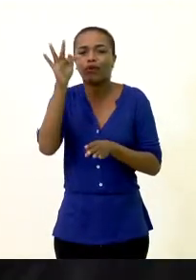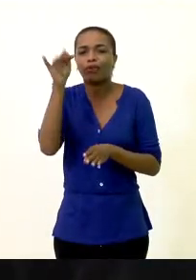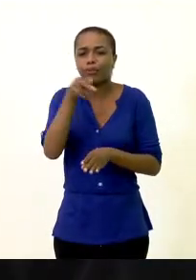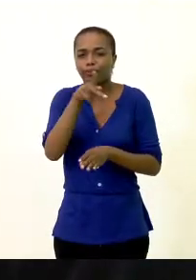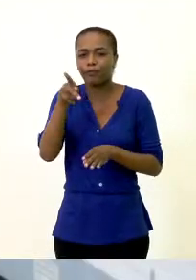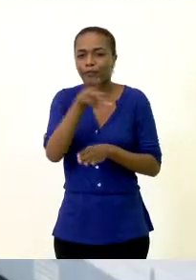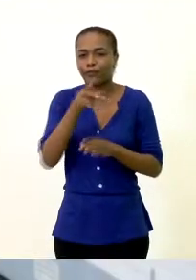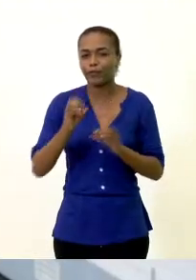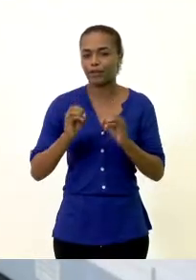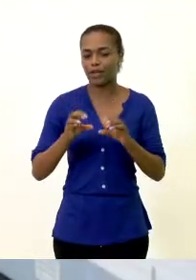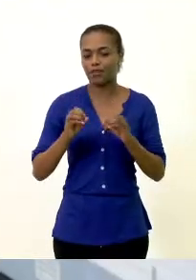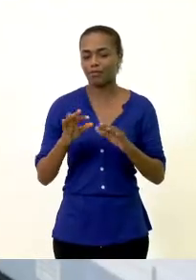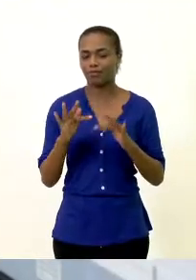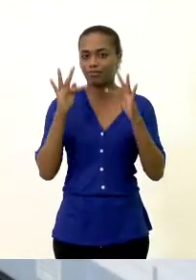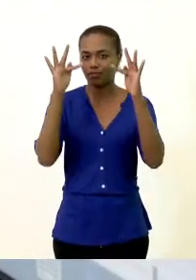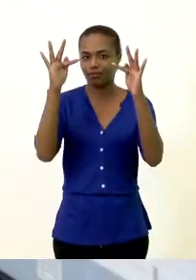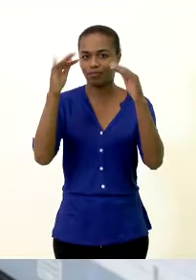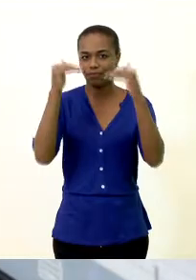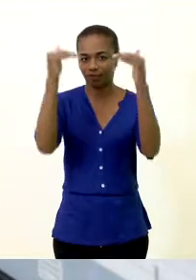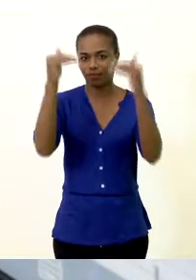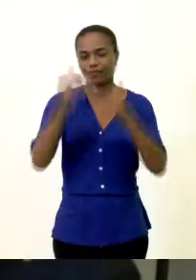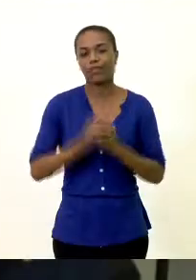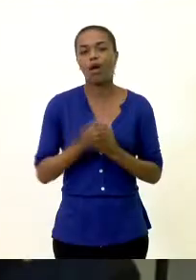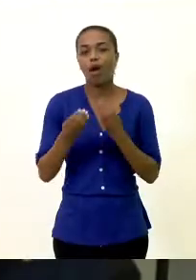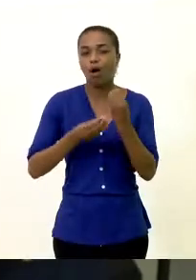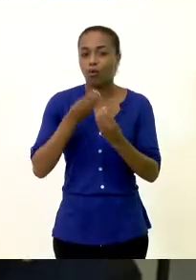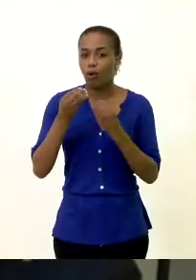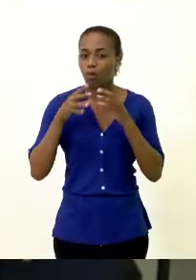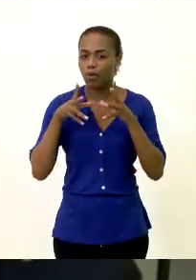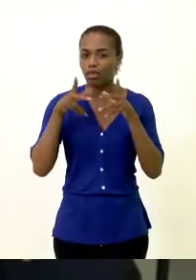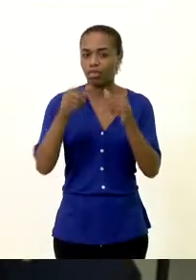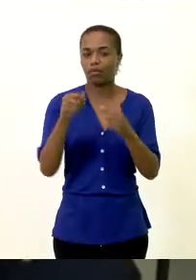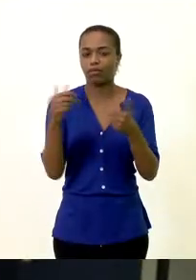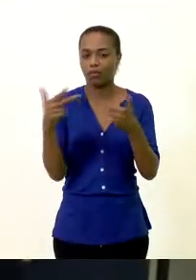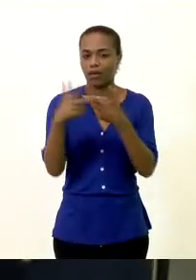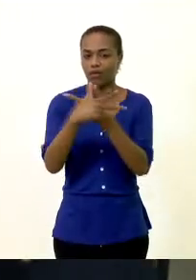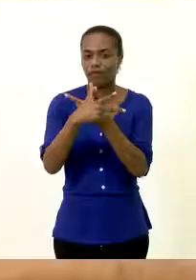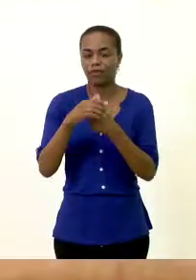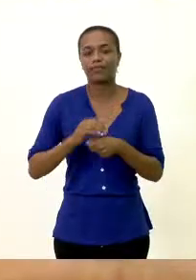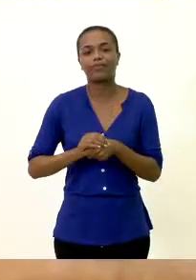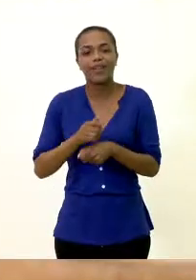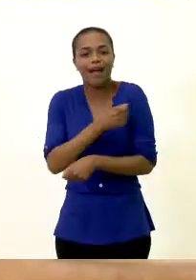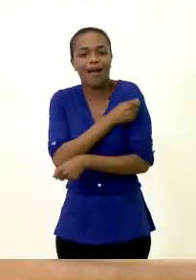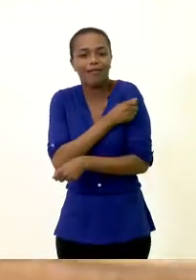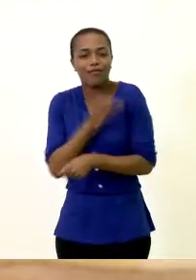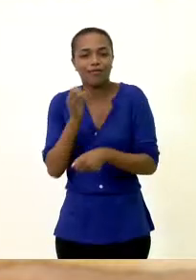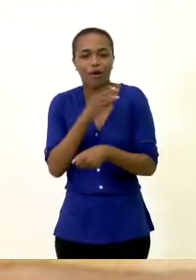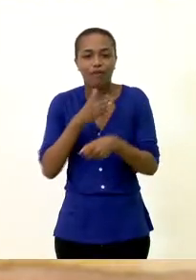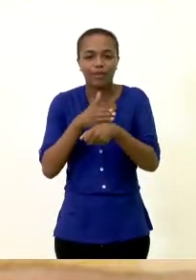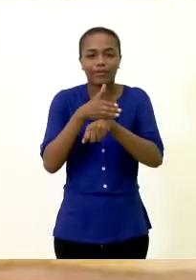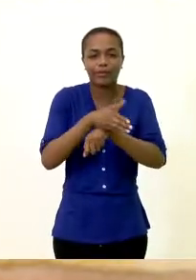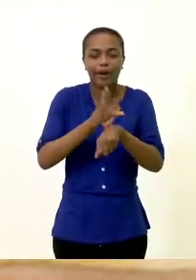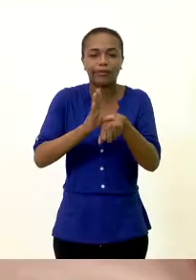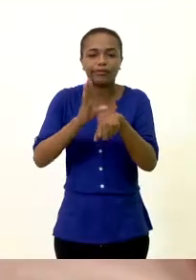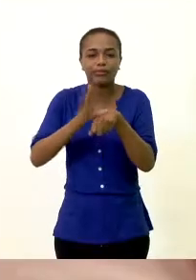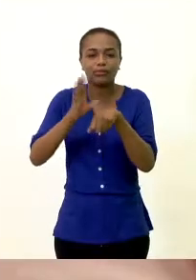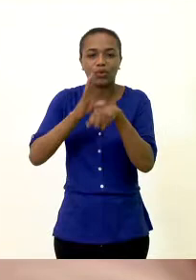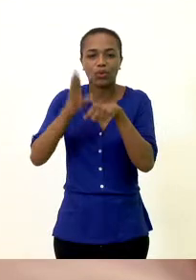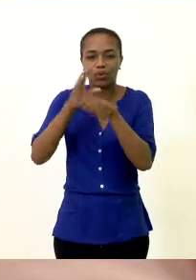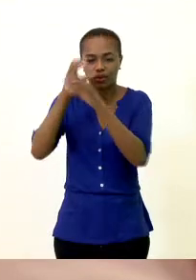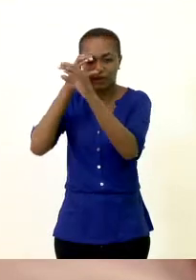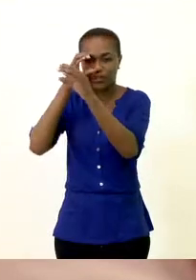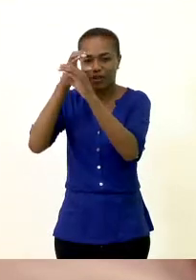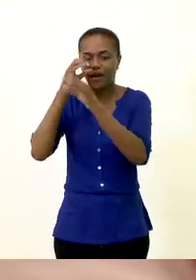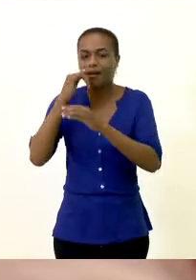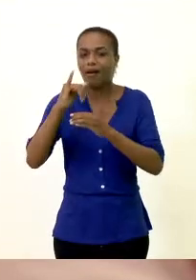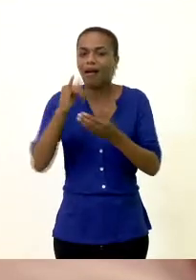se tornar professor do ensino superior. Como em toda a UFV, a seleção de novos estudantes para o curso